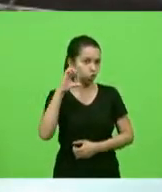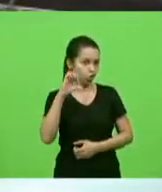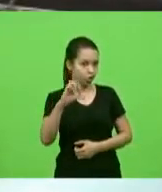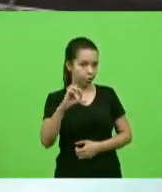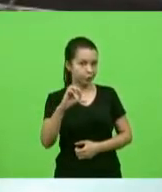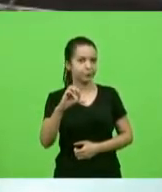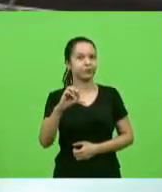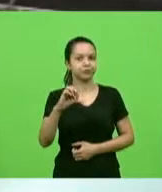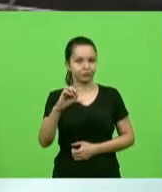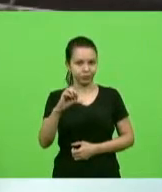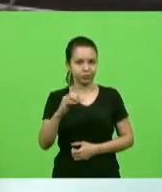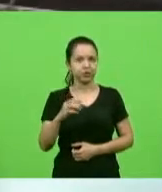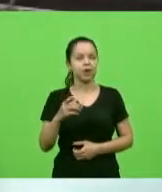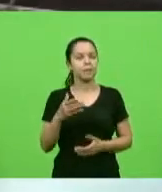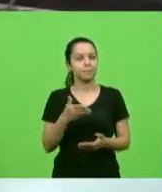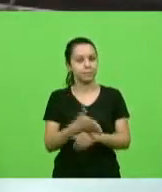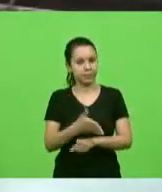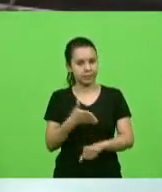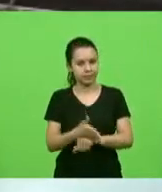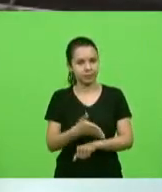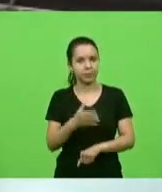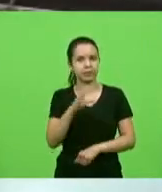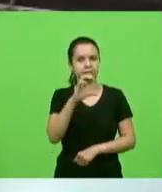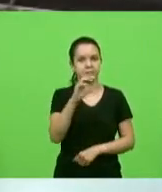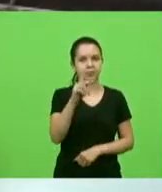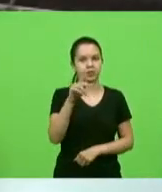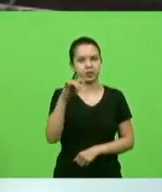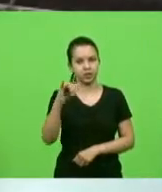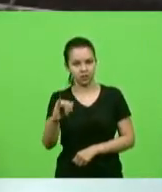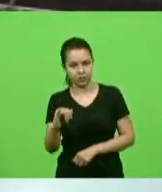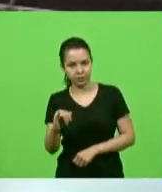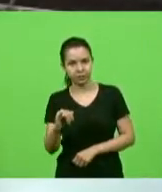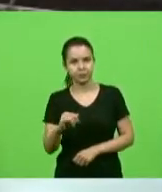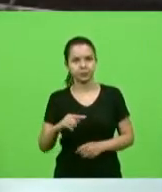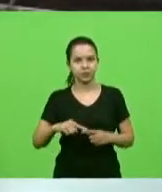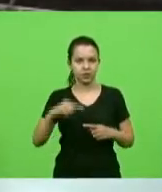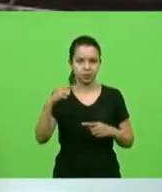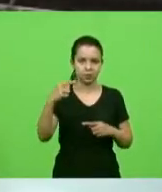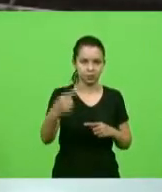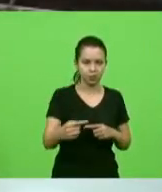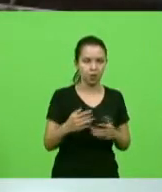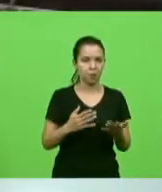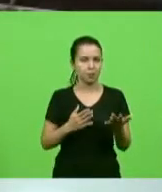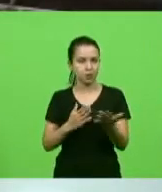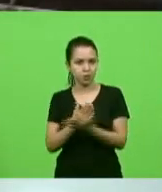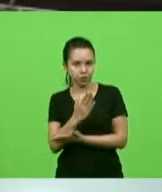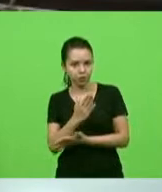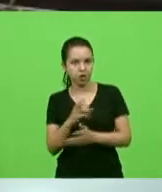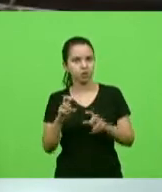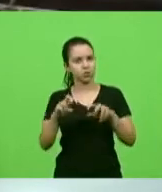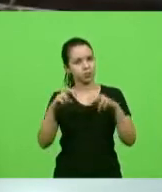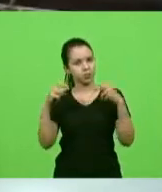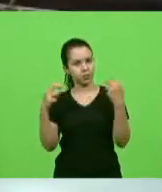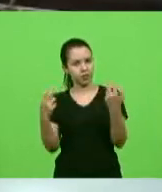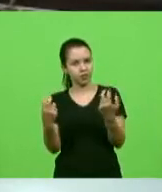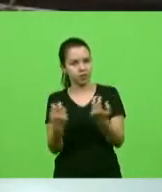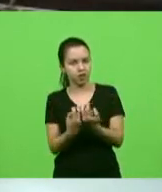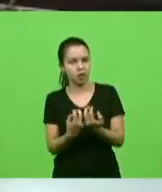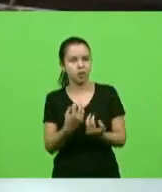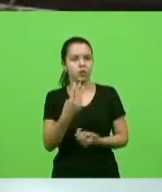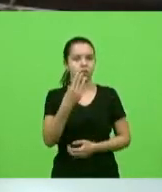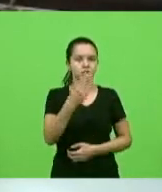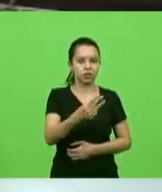pelos nove membros que compunham a CPI, posteriormente aprovado em plenário